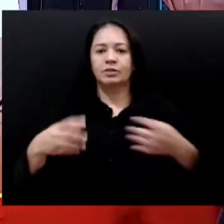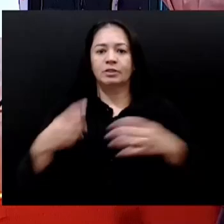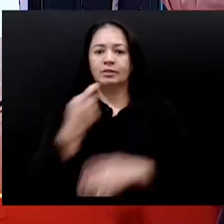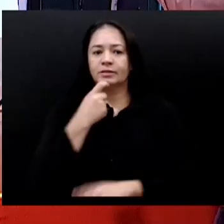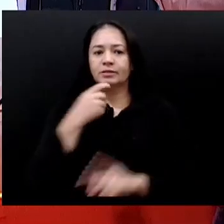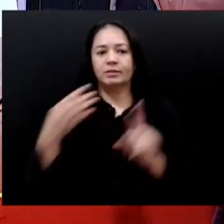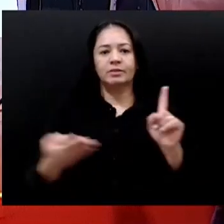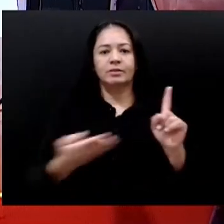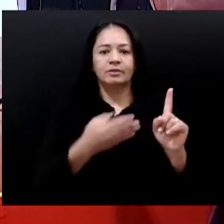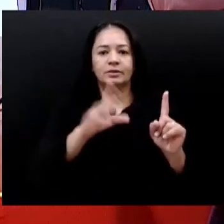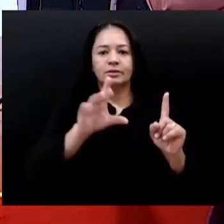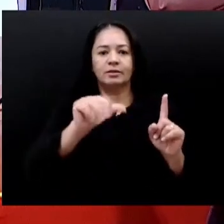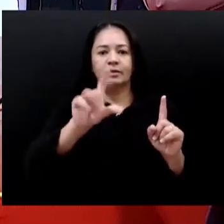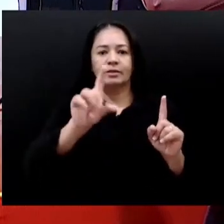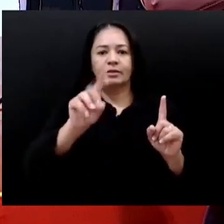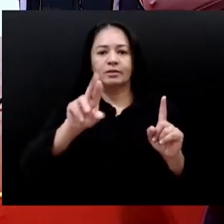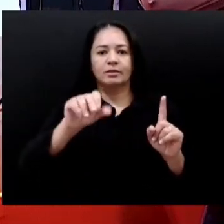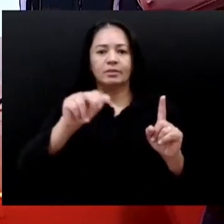Flose.